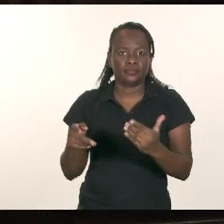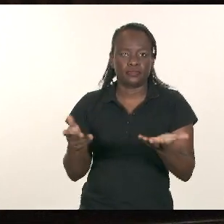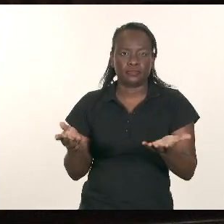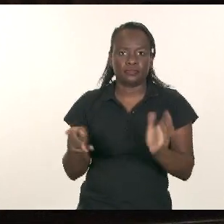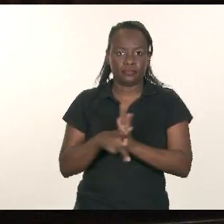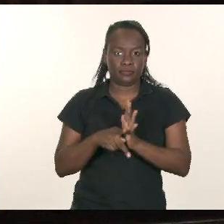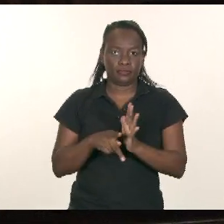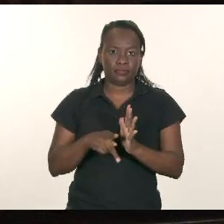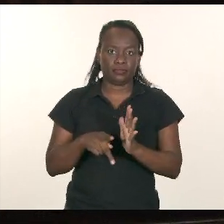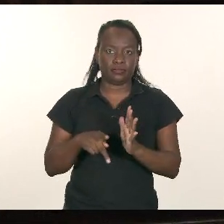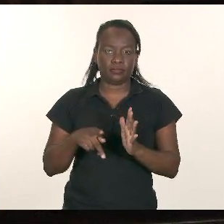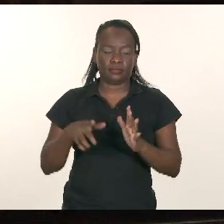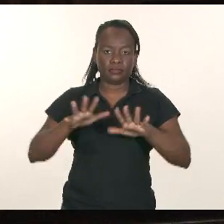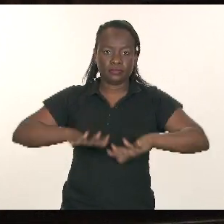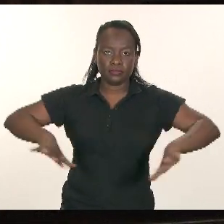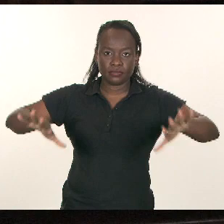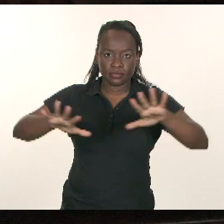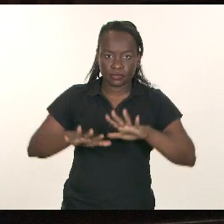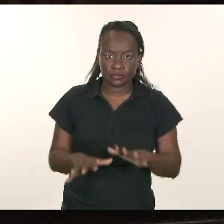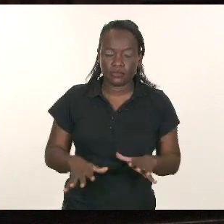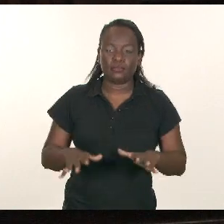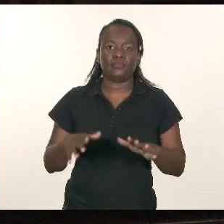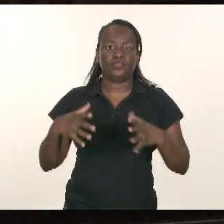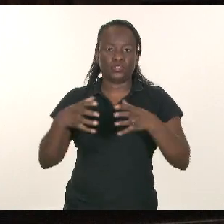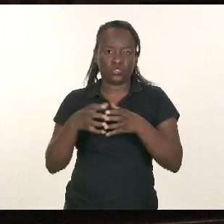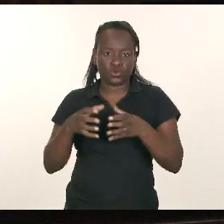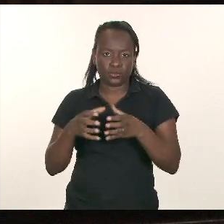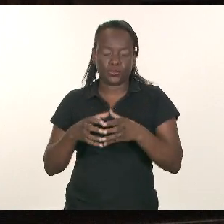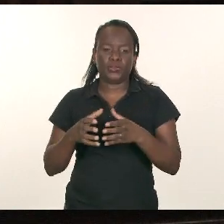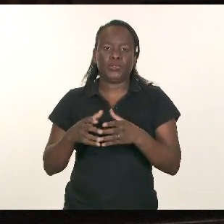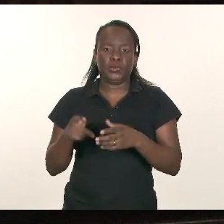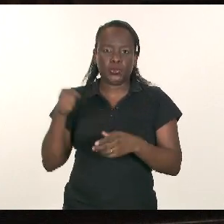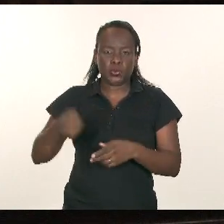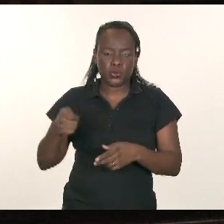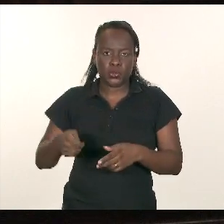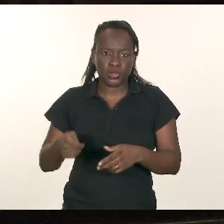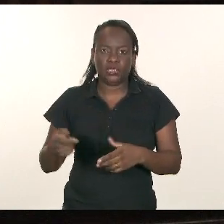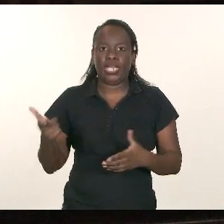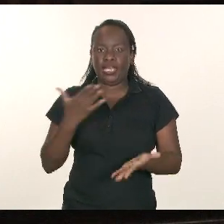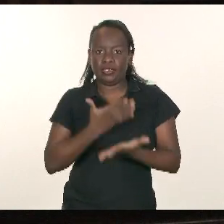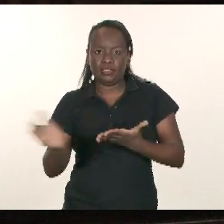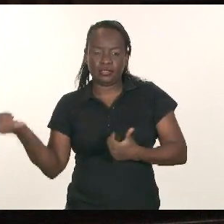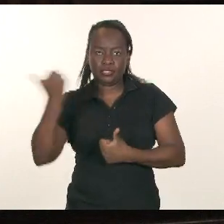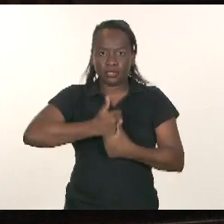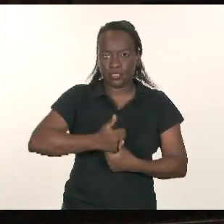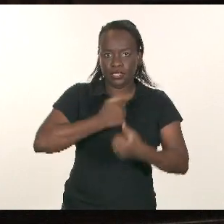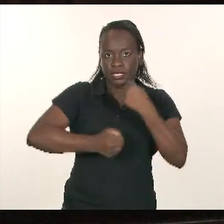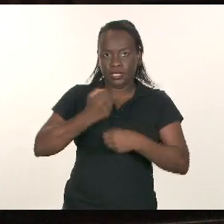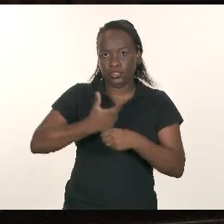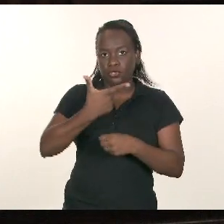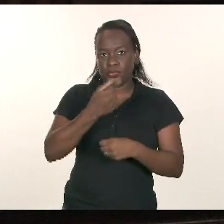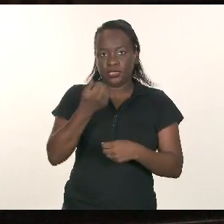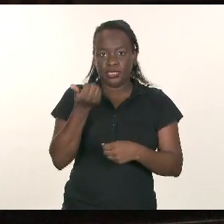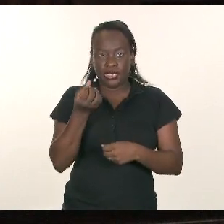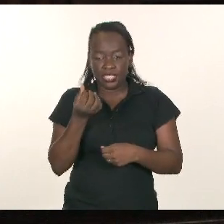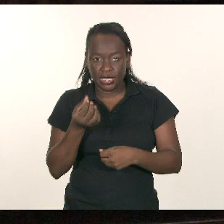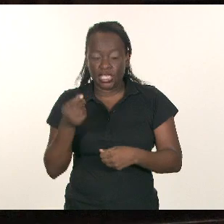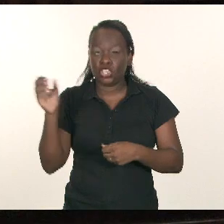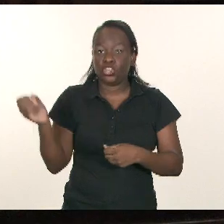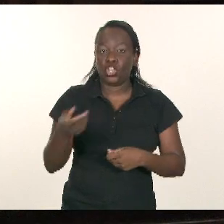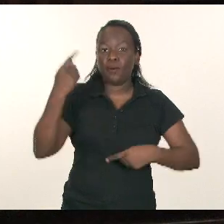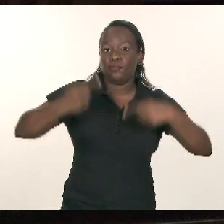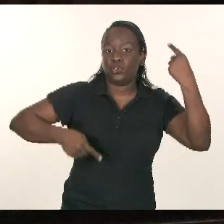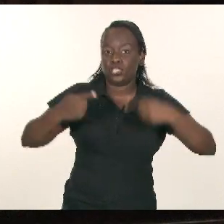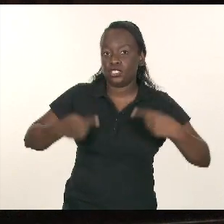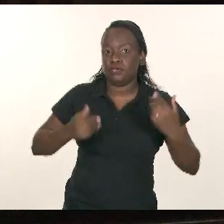digamos, do campo ultraconservador a partir do golpe de 2016, né, uma nova política vai sendo